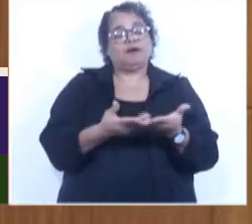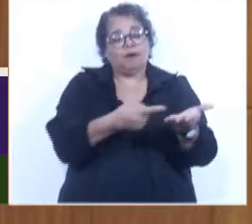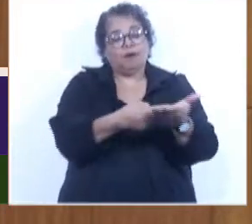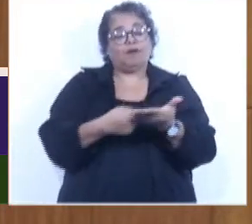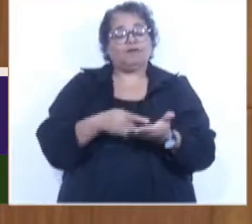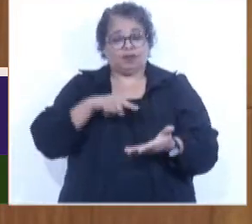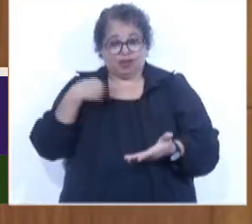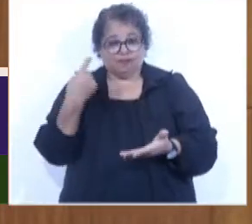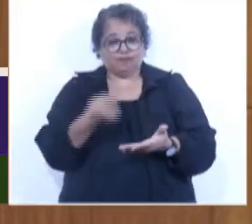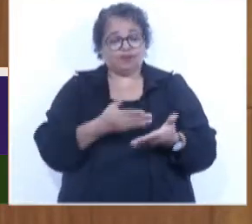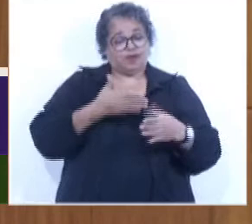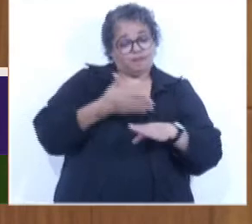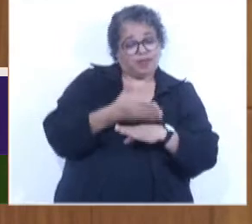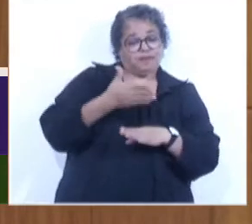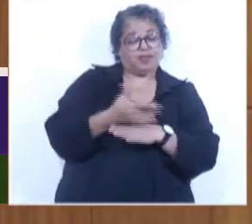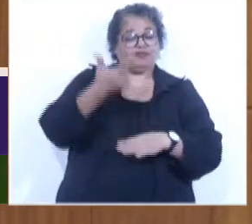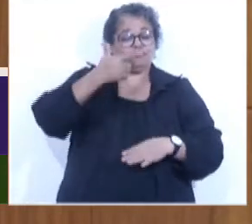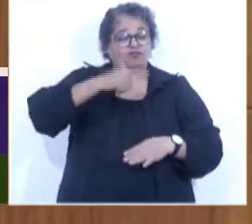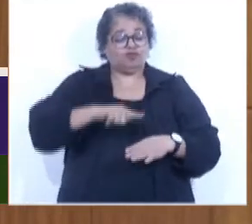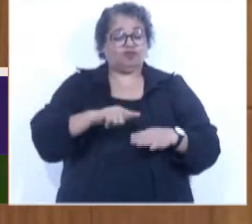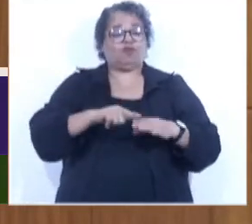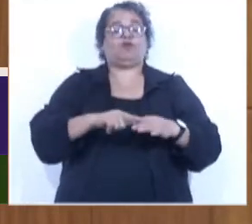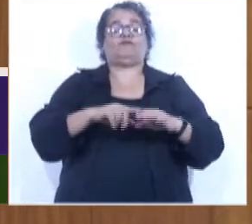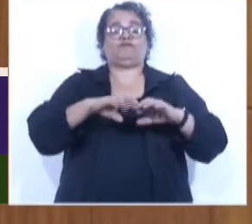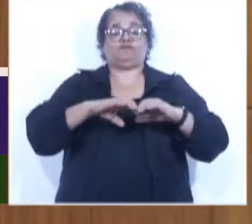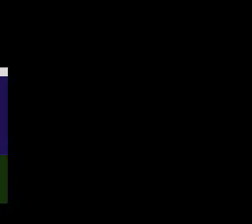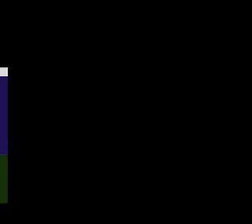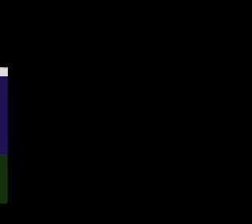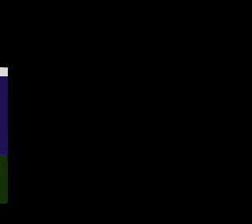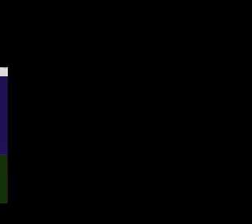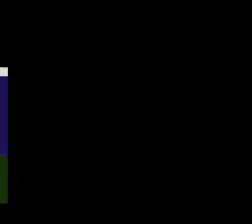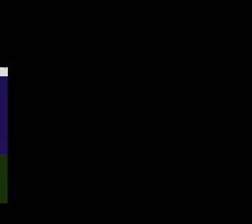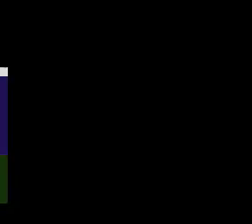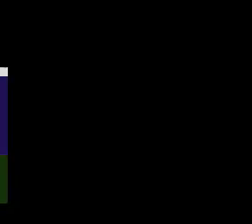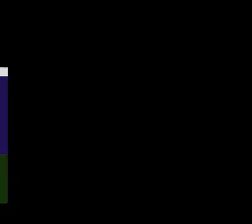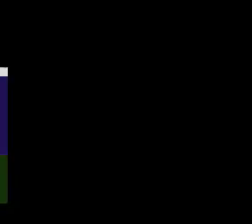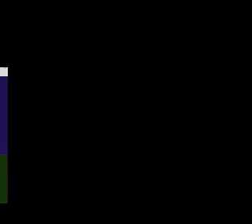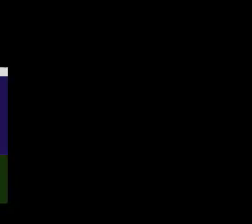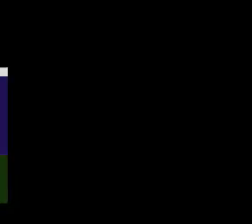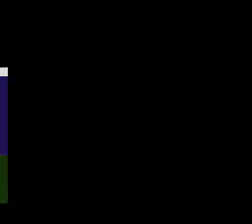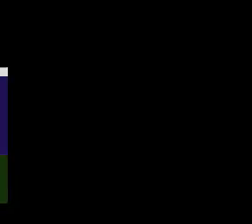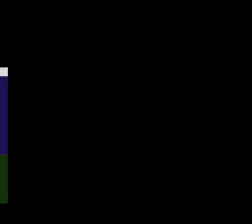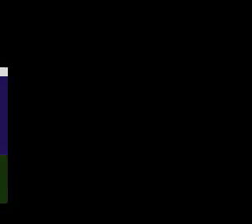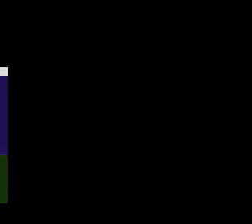mais uma edição do nosso congresso de missões que começam a partir